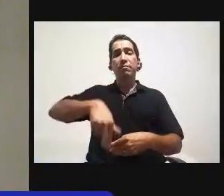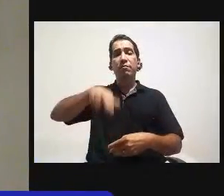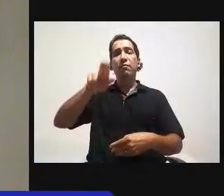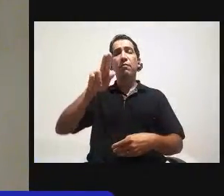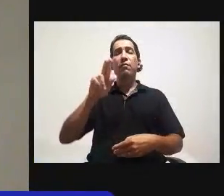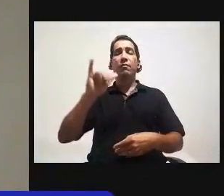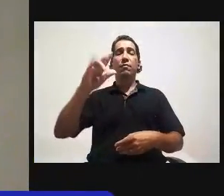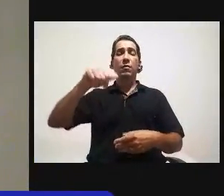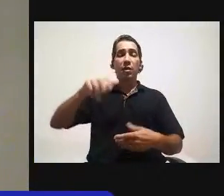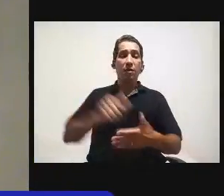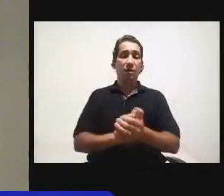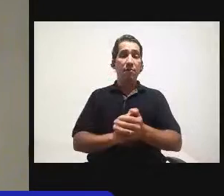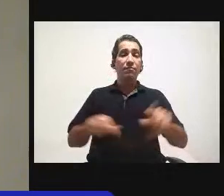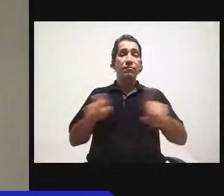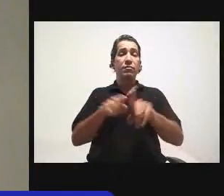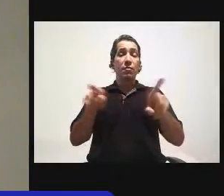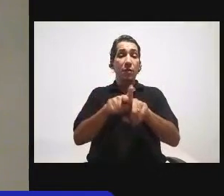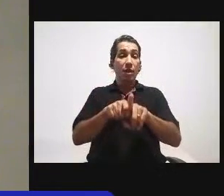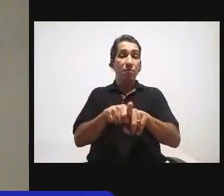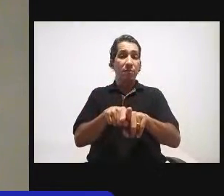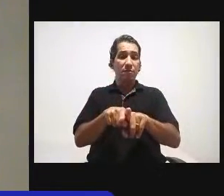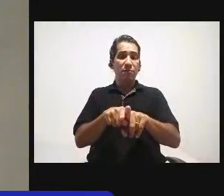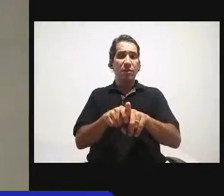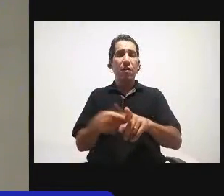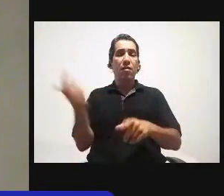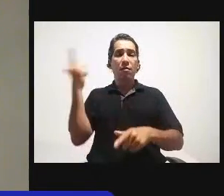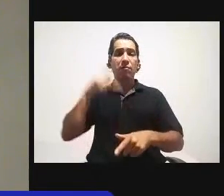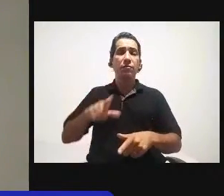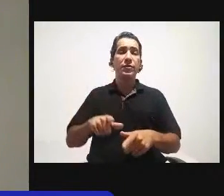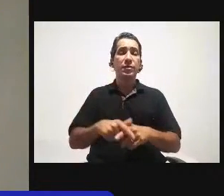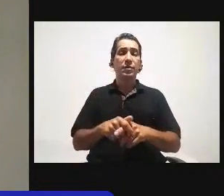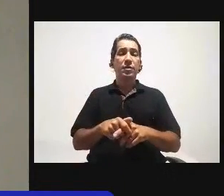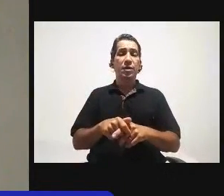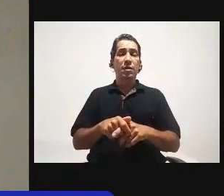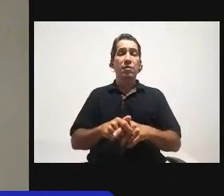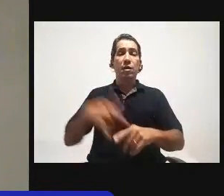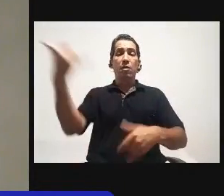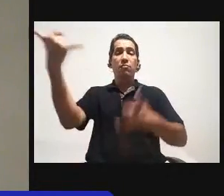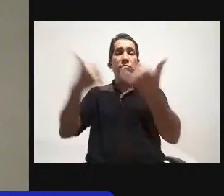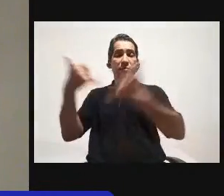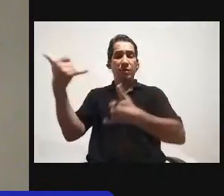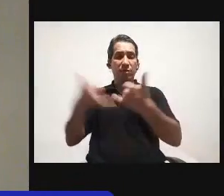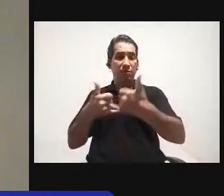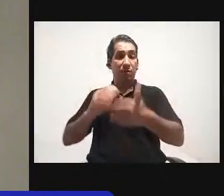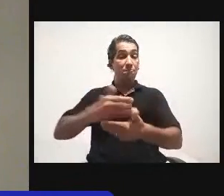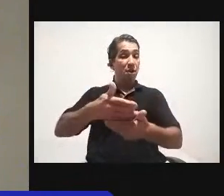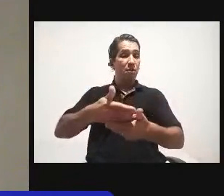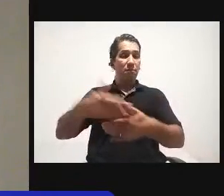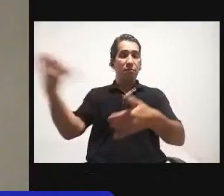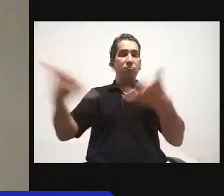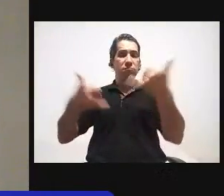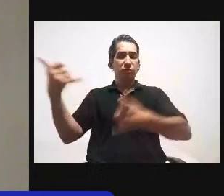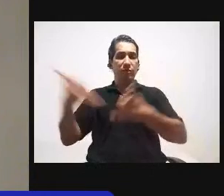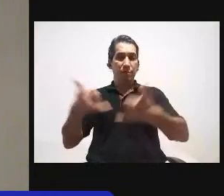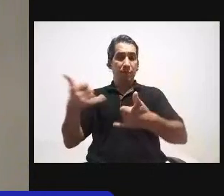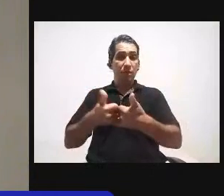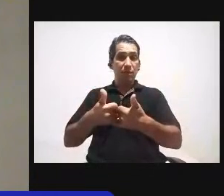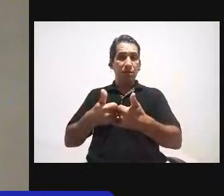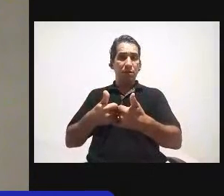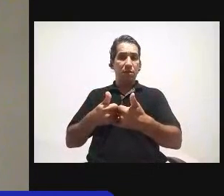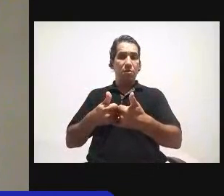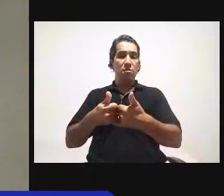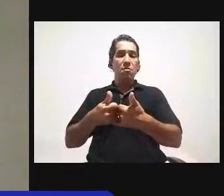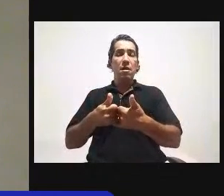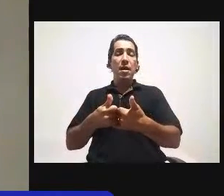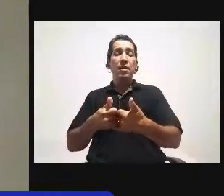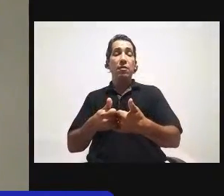capacidade de processar informação e transformar em conhecimento, coisa que até agora era reservada ao ser humano. E aí uma